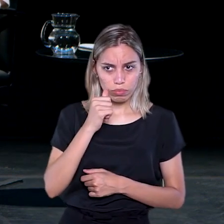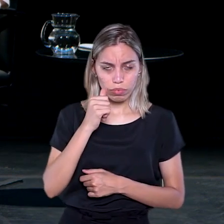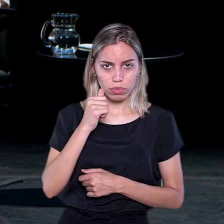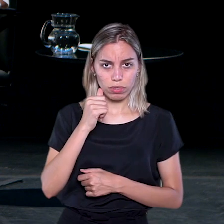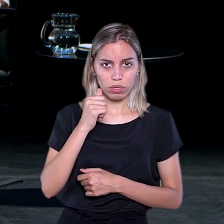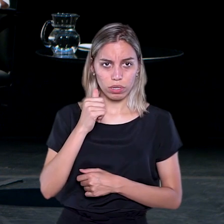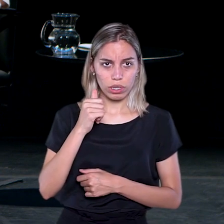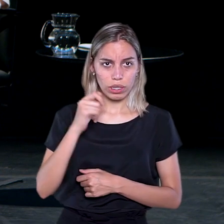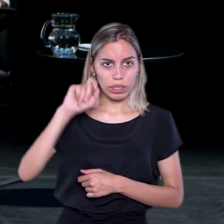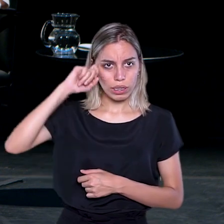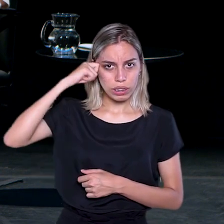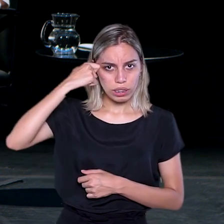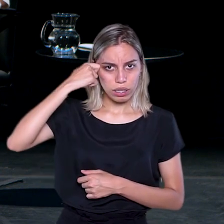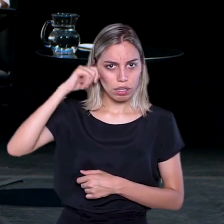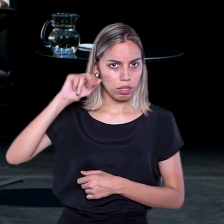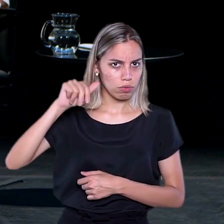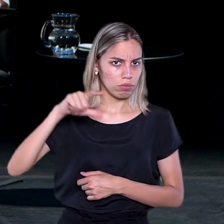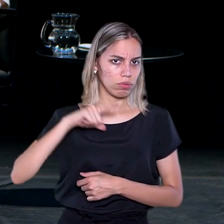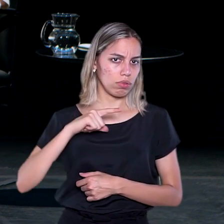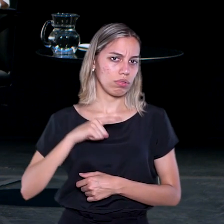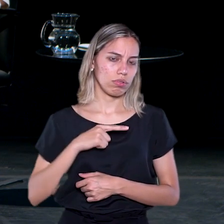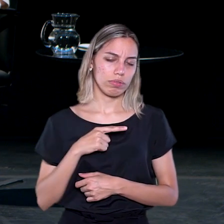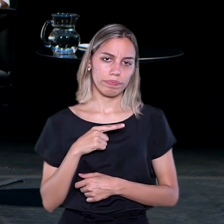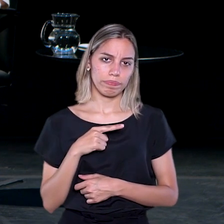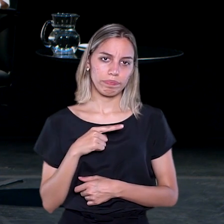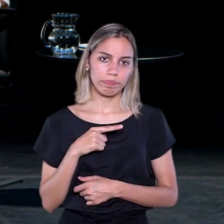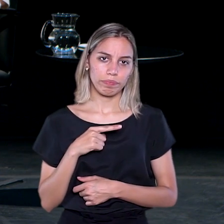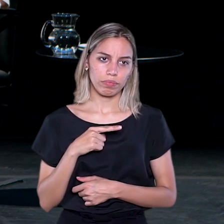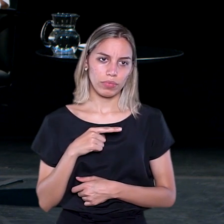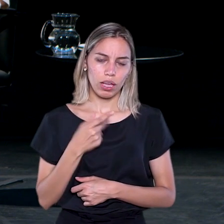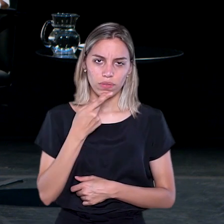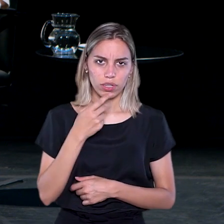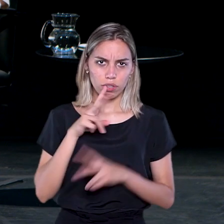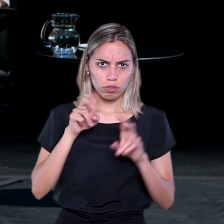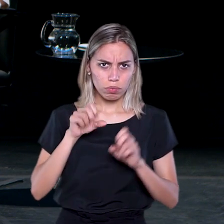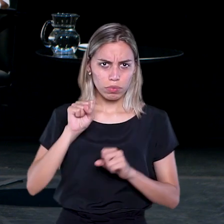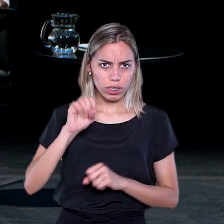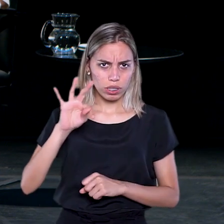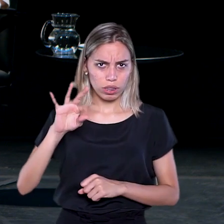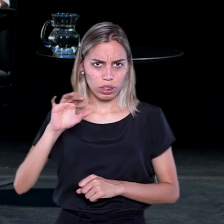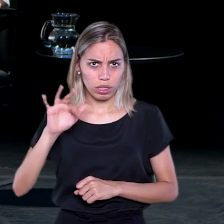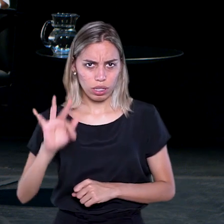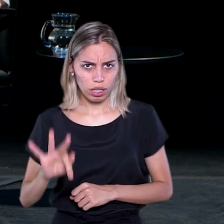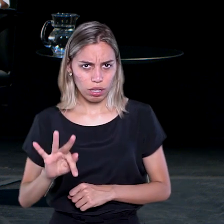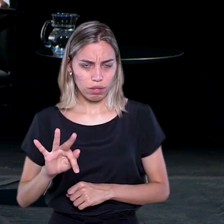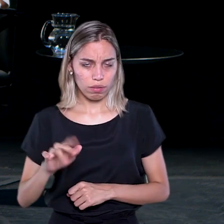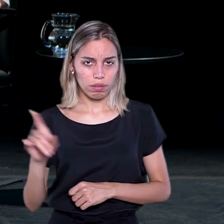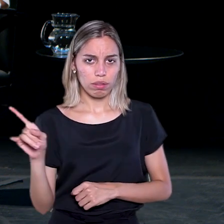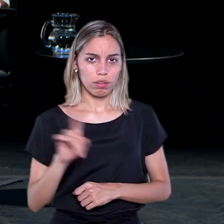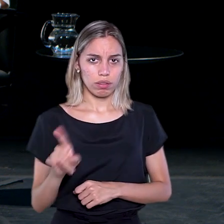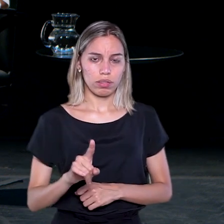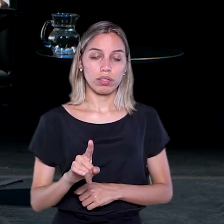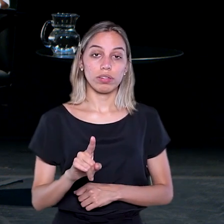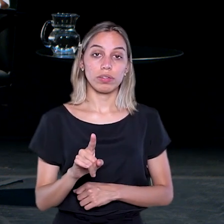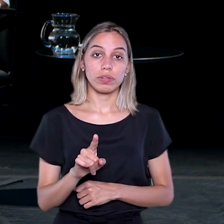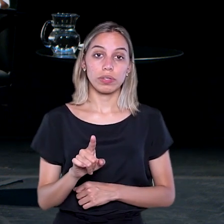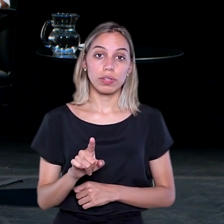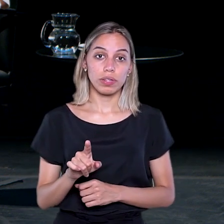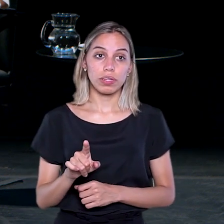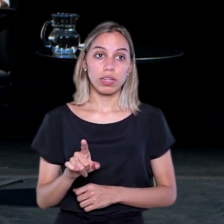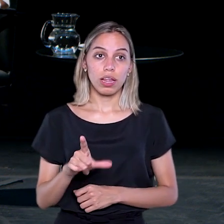mulher negra. Mulher negra nunca tivemos. E olha que eu não estou falando do STF, Supremo Tribunal Federal, como uma exceção, não. A gente tem